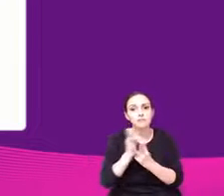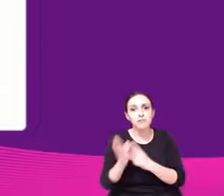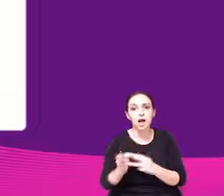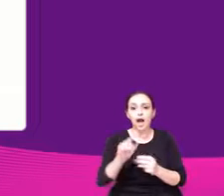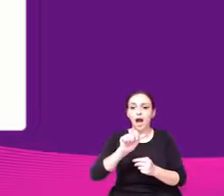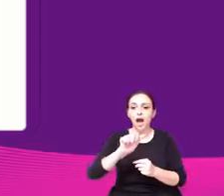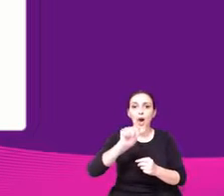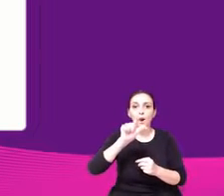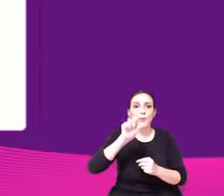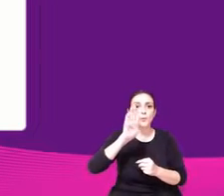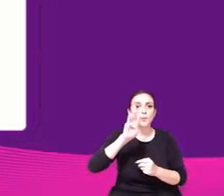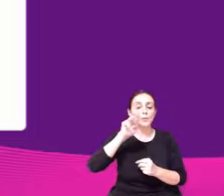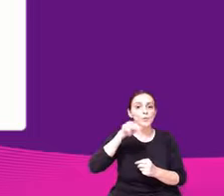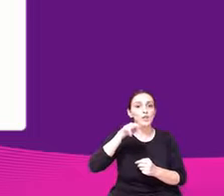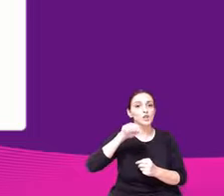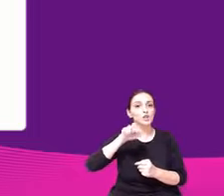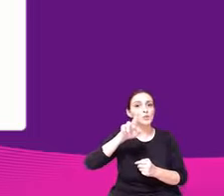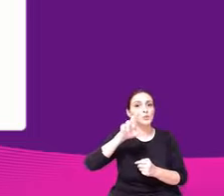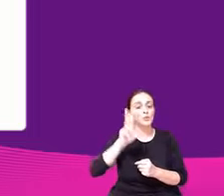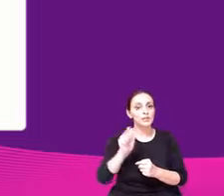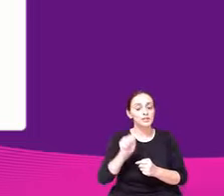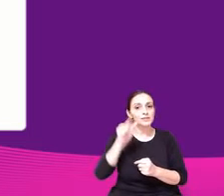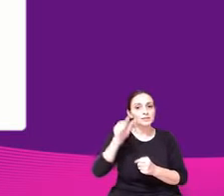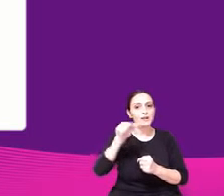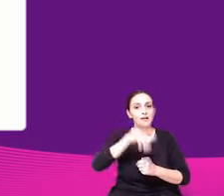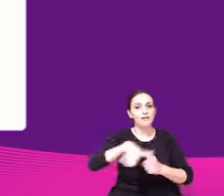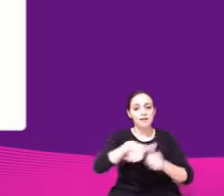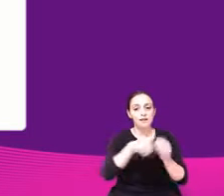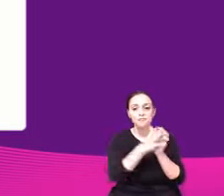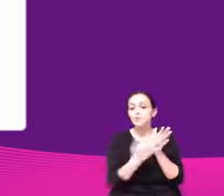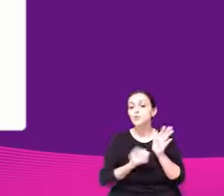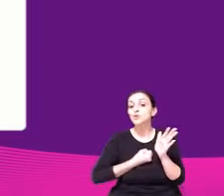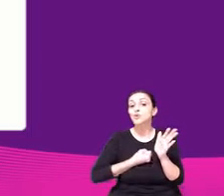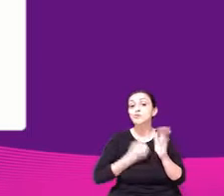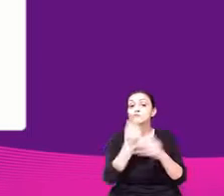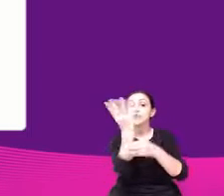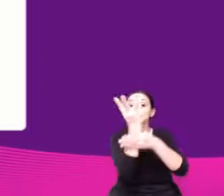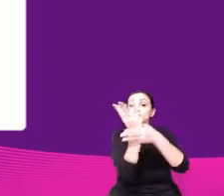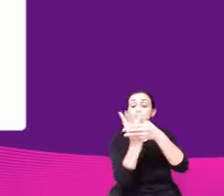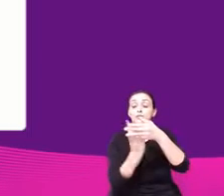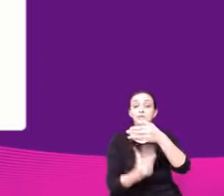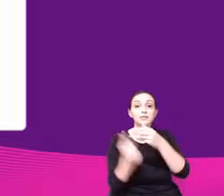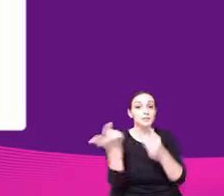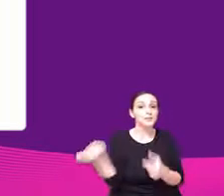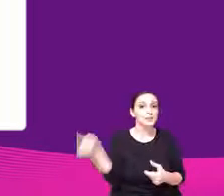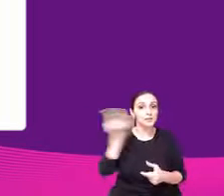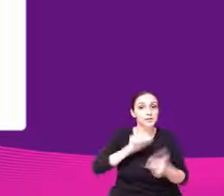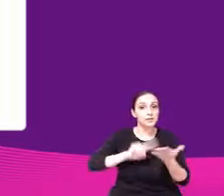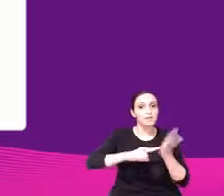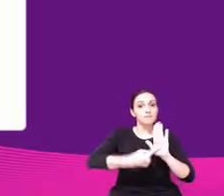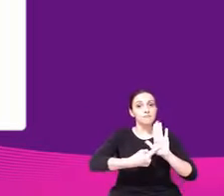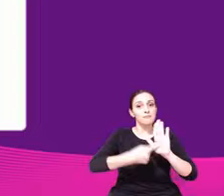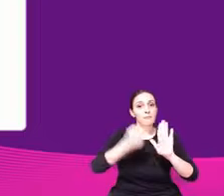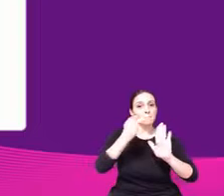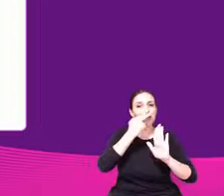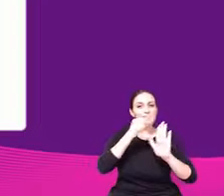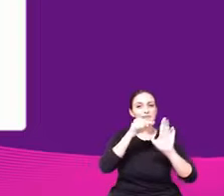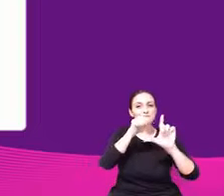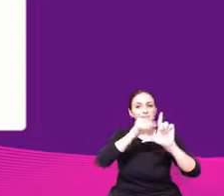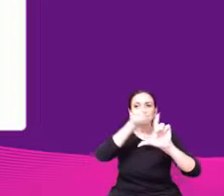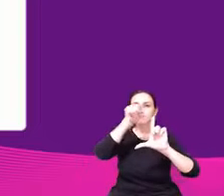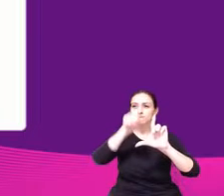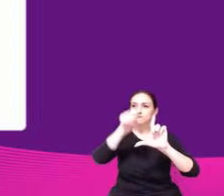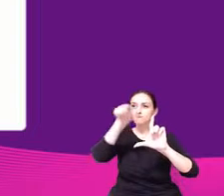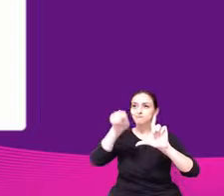o espectro da taxa de filtração glomerular, você consegue gerar aqui esse mapa de calor